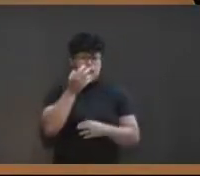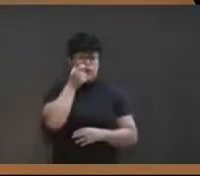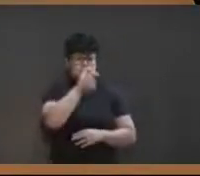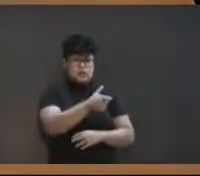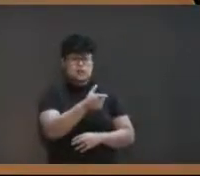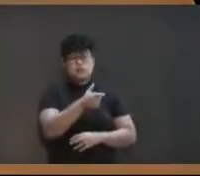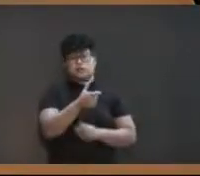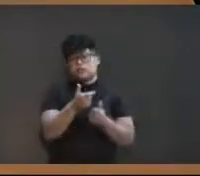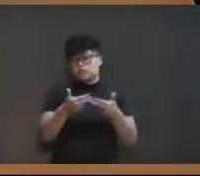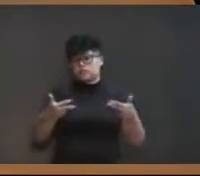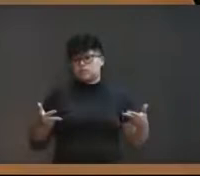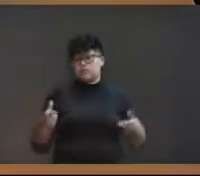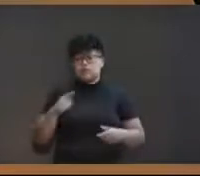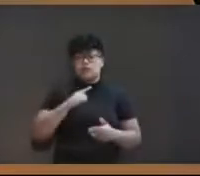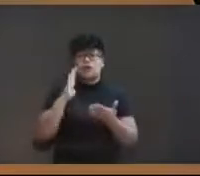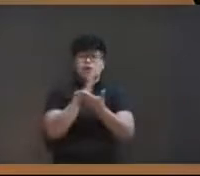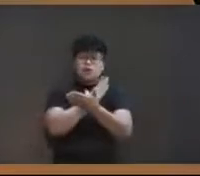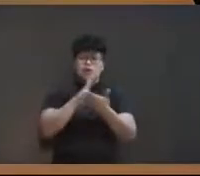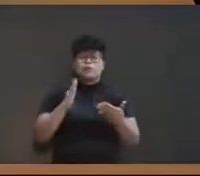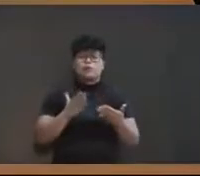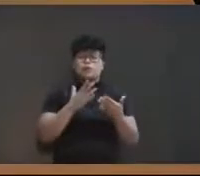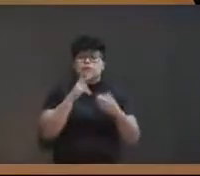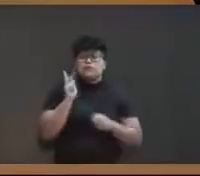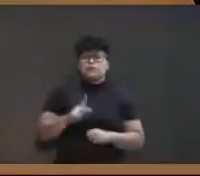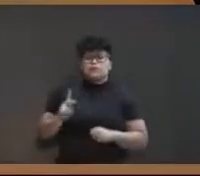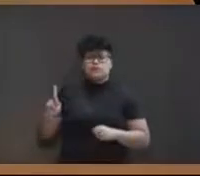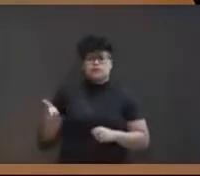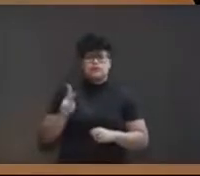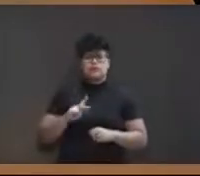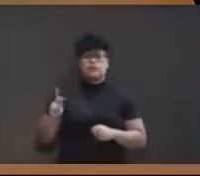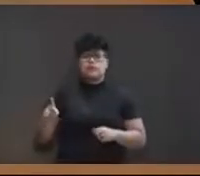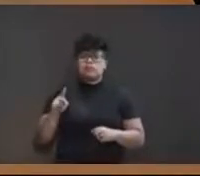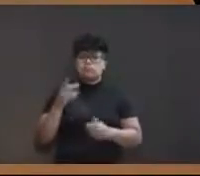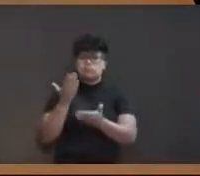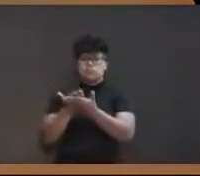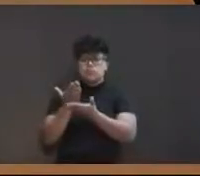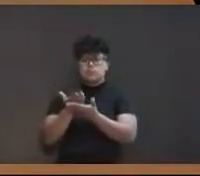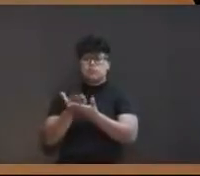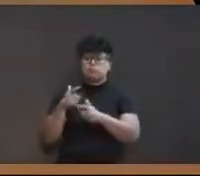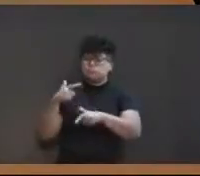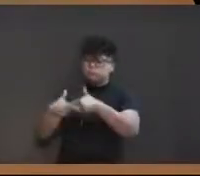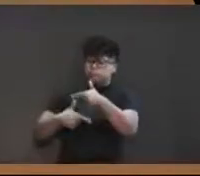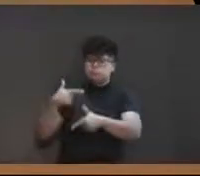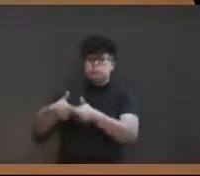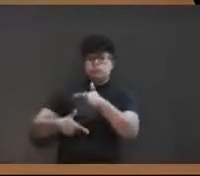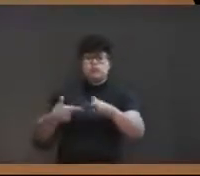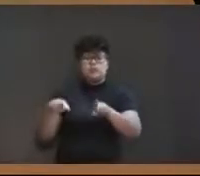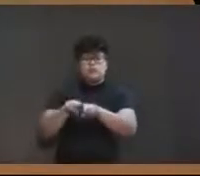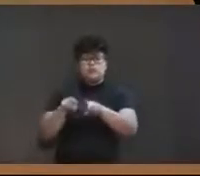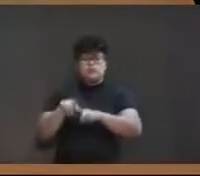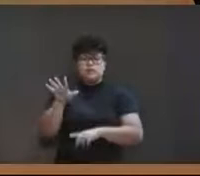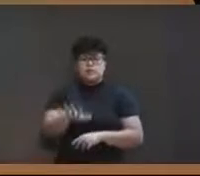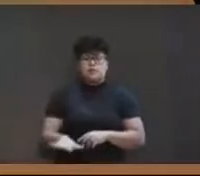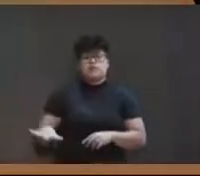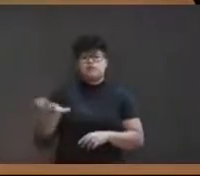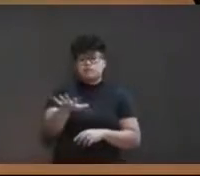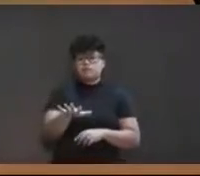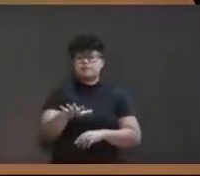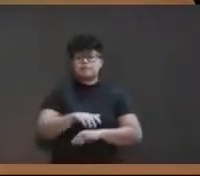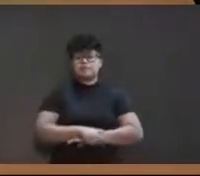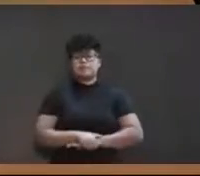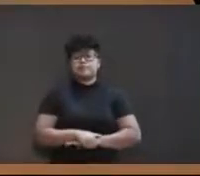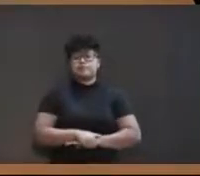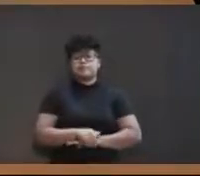nós temos algumas professoras que trabalham nessa área também de Elite cano é que a área professora especialista